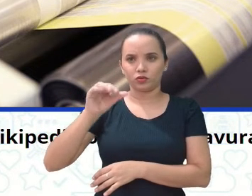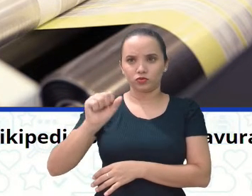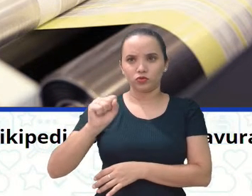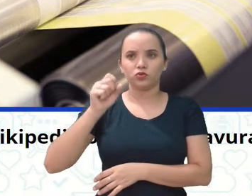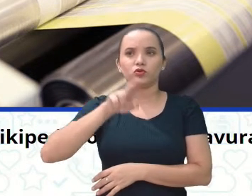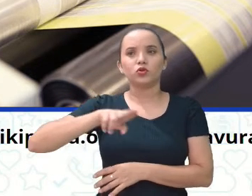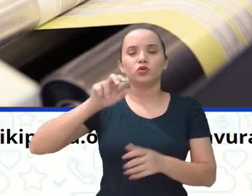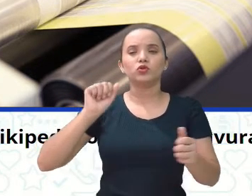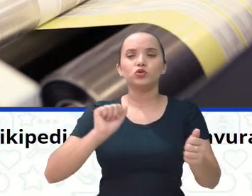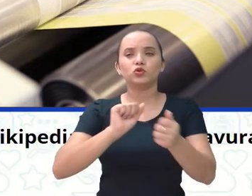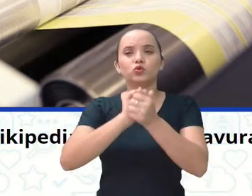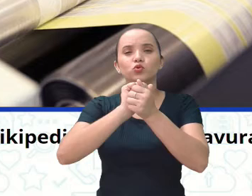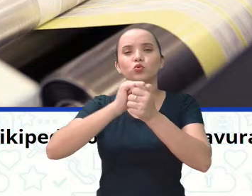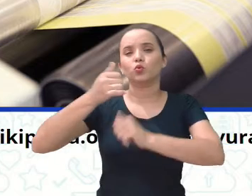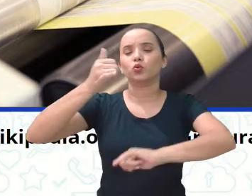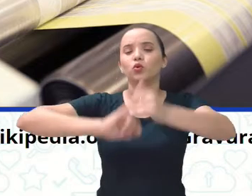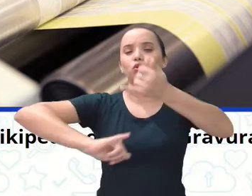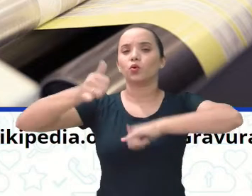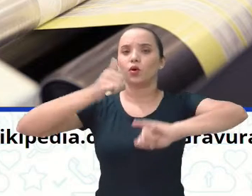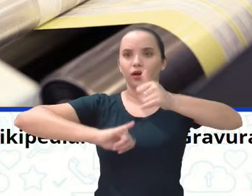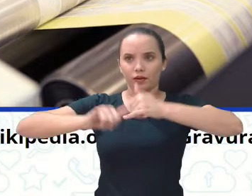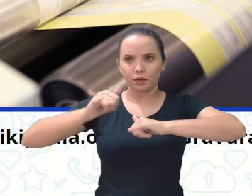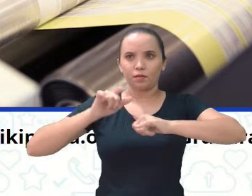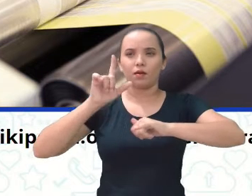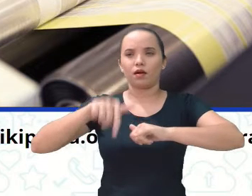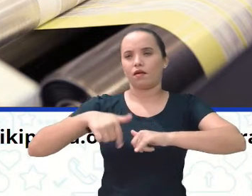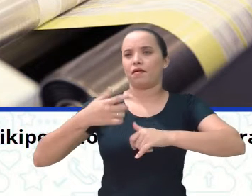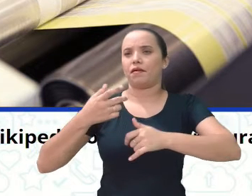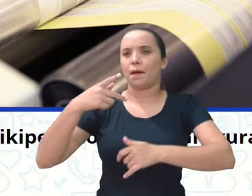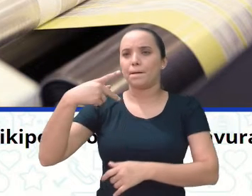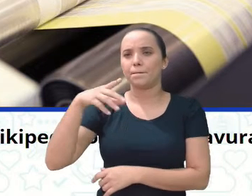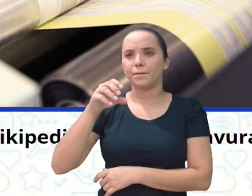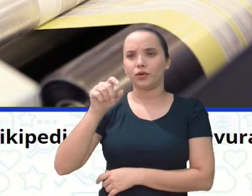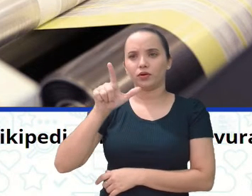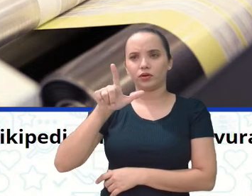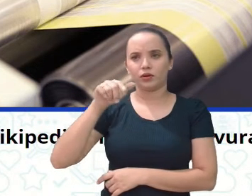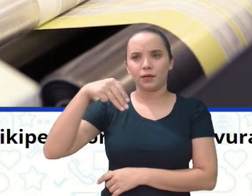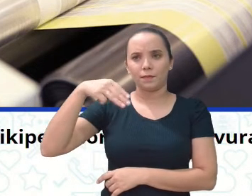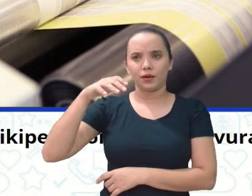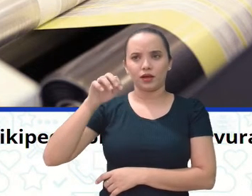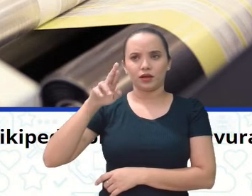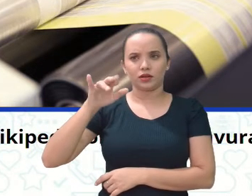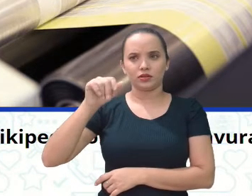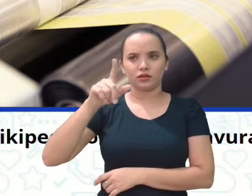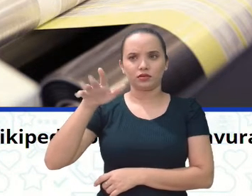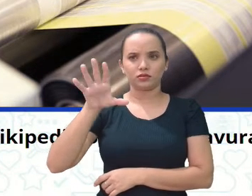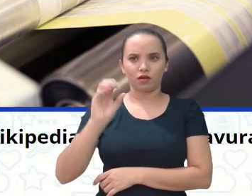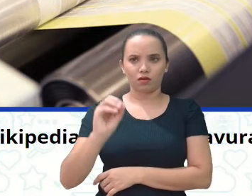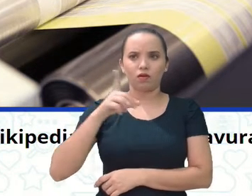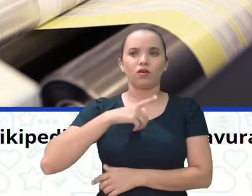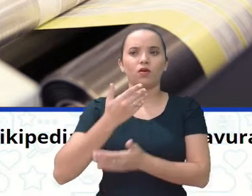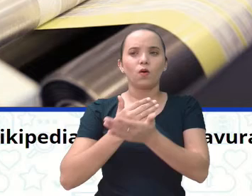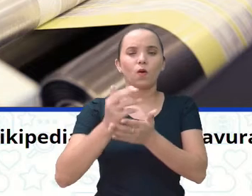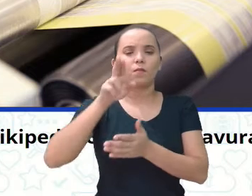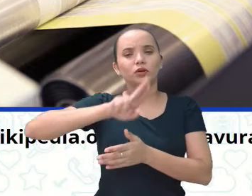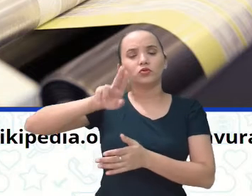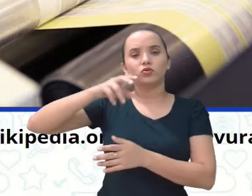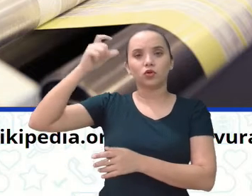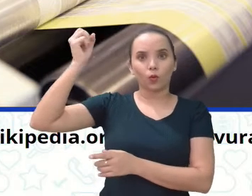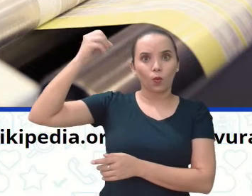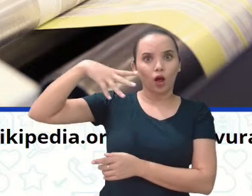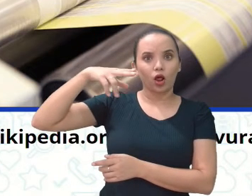mediante a reação química, que se designa como polimeração, iniciada por ação de uma luz